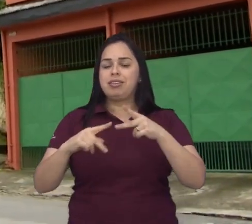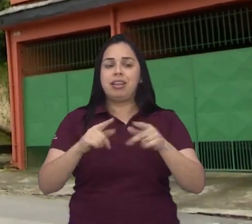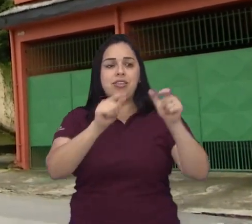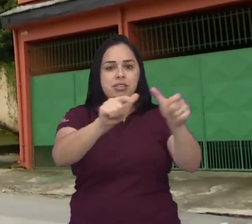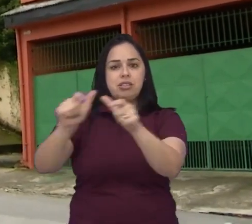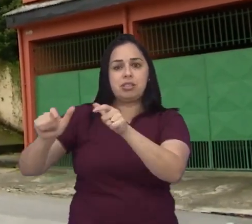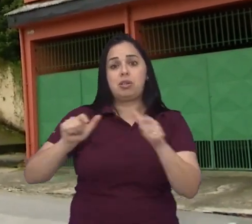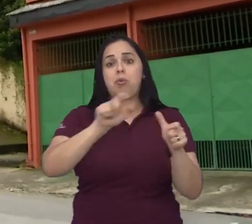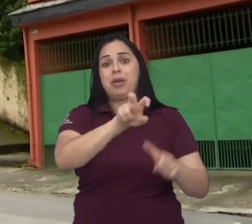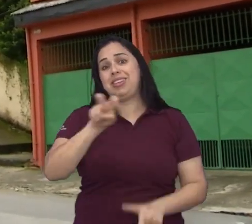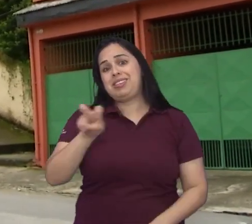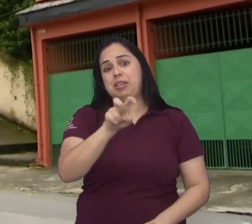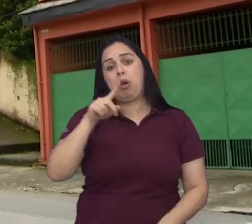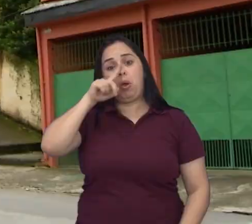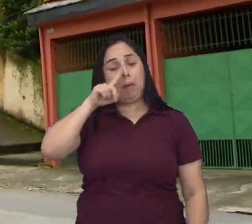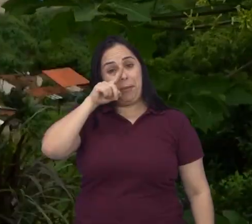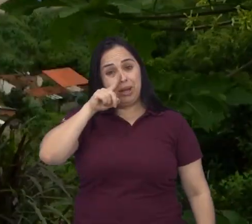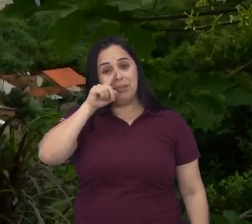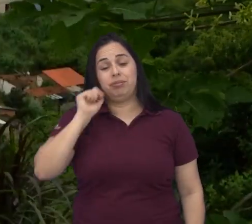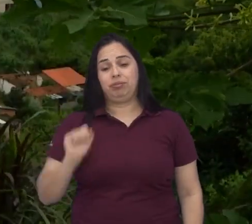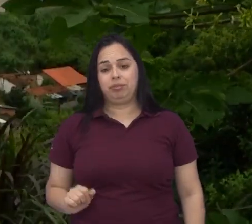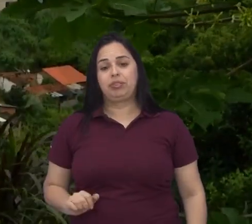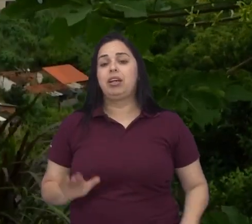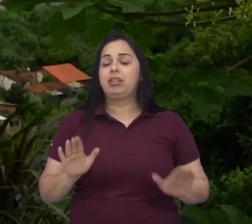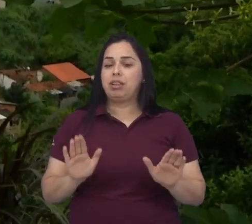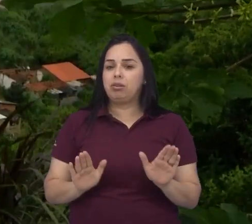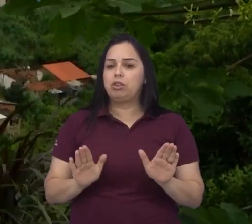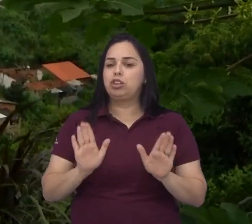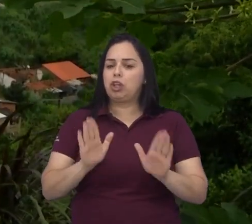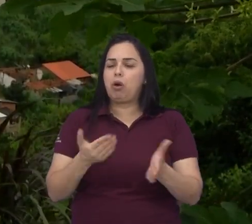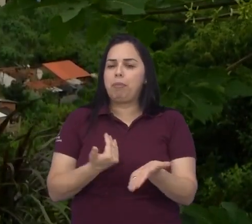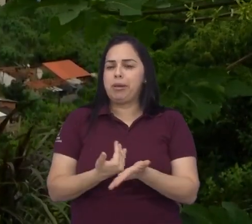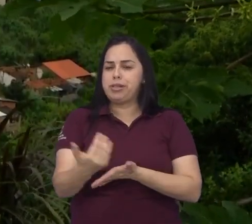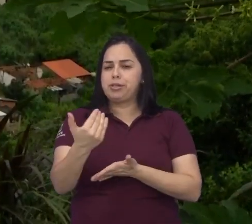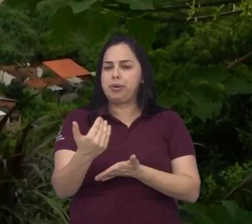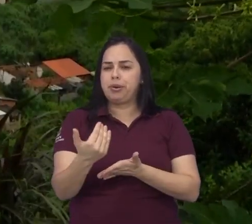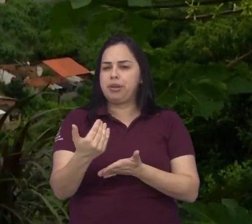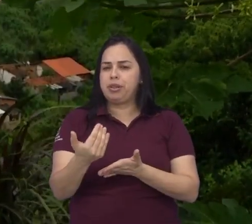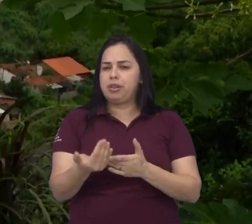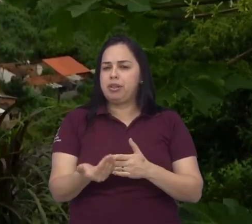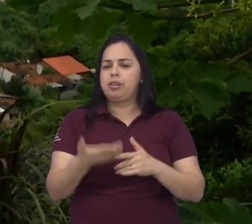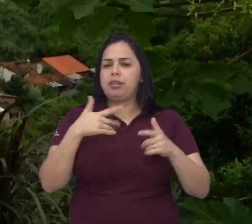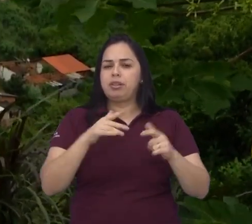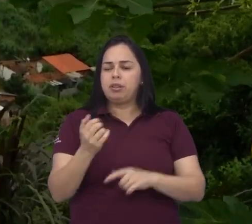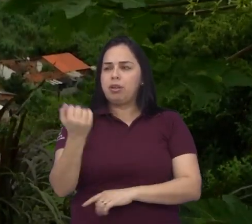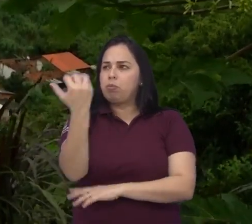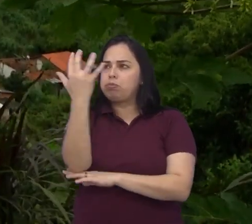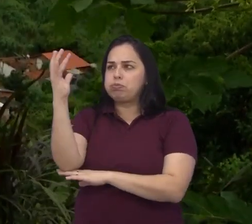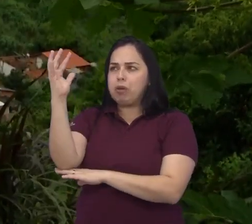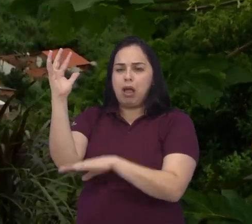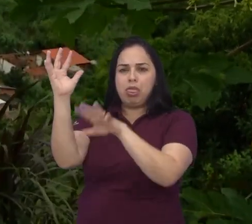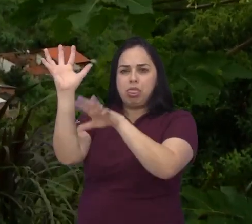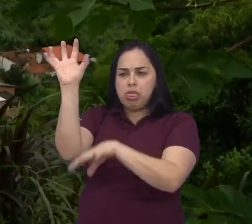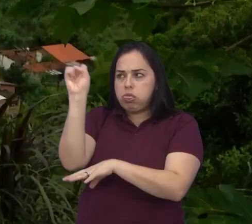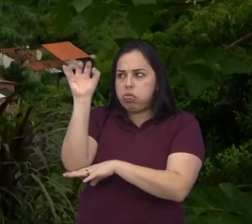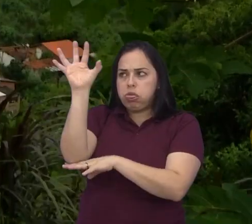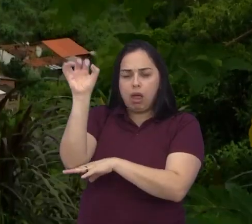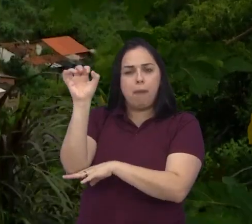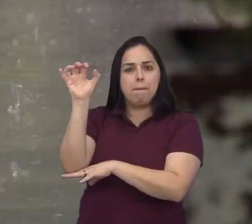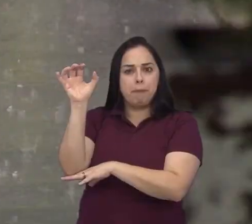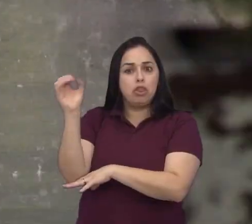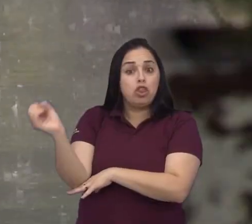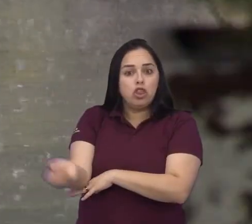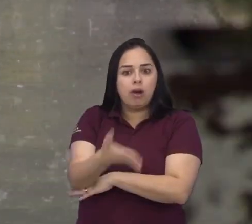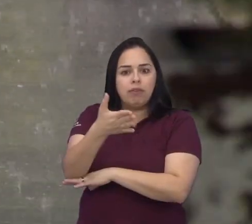tem 55 áreas de risco. O município já começou a implantação de novas estações